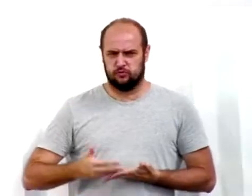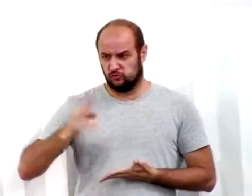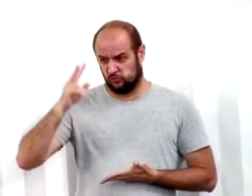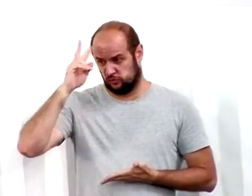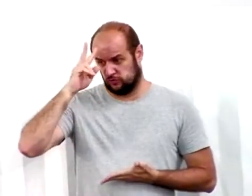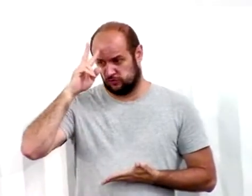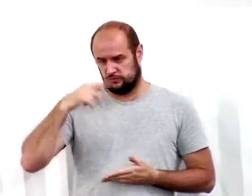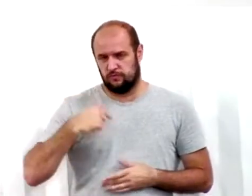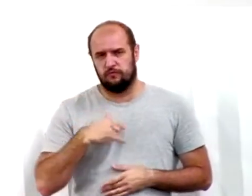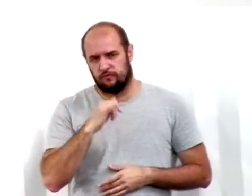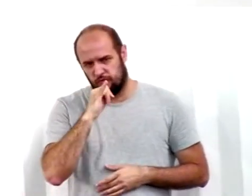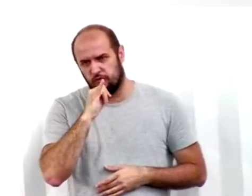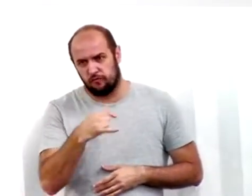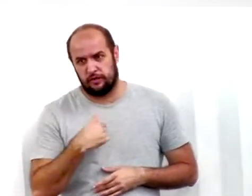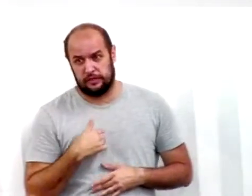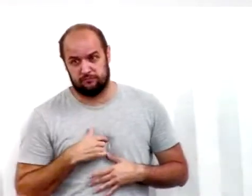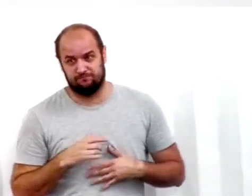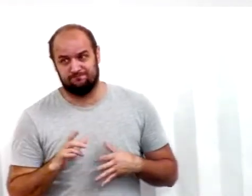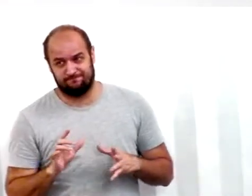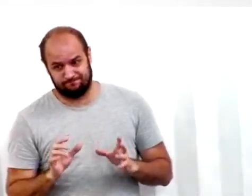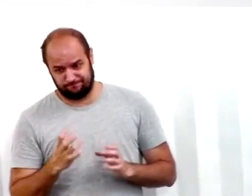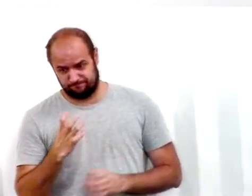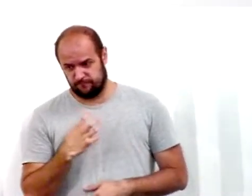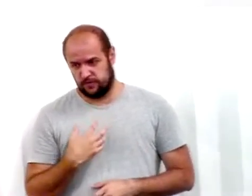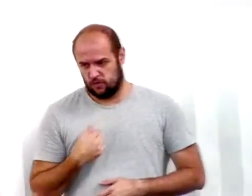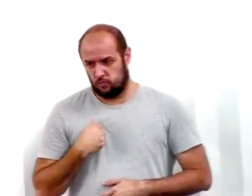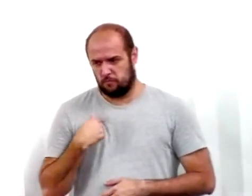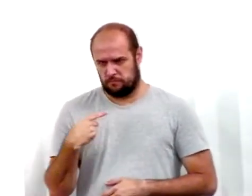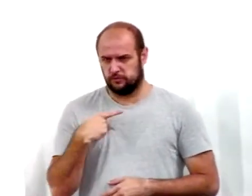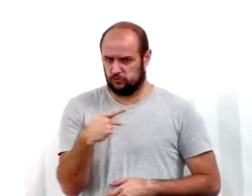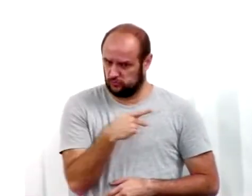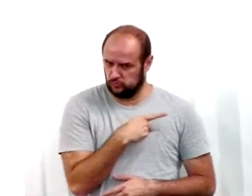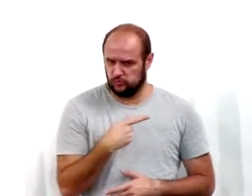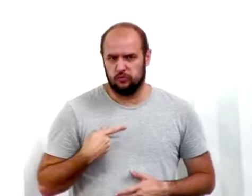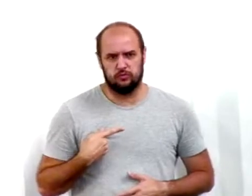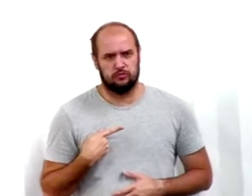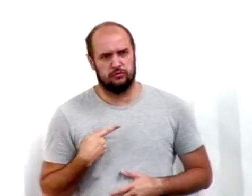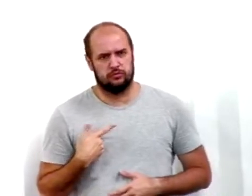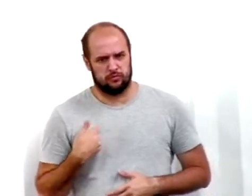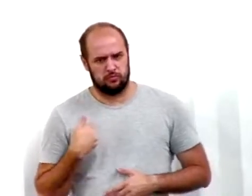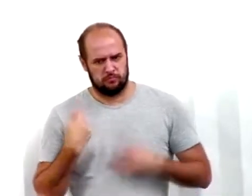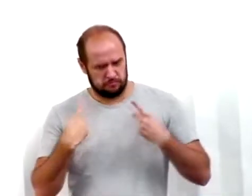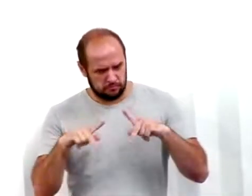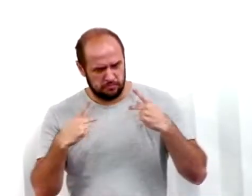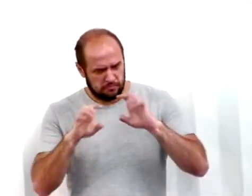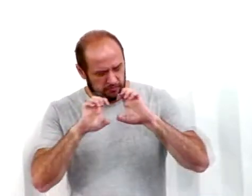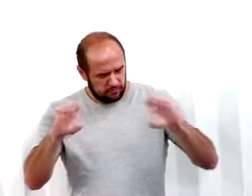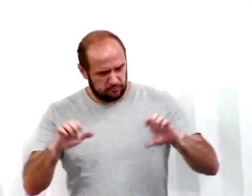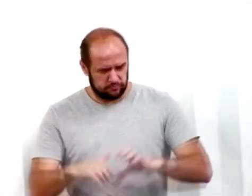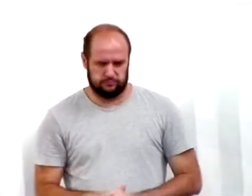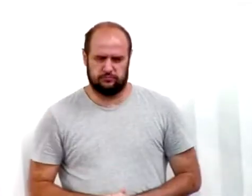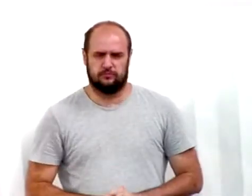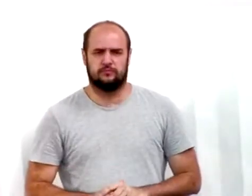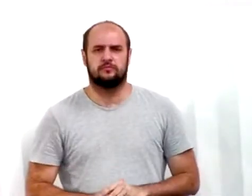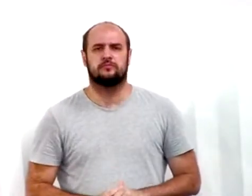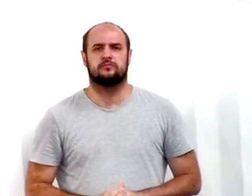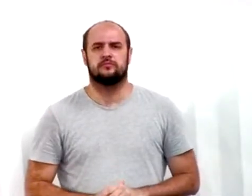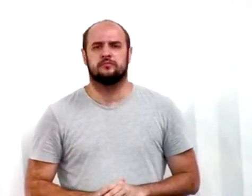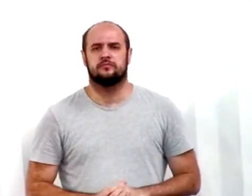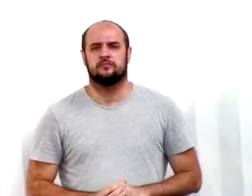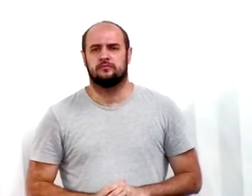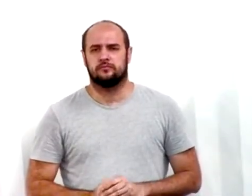E eu falo isso com grande temor e tremor, porque eu sou um pastor, um pregador do Evangelho.